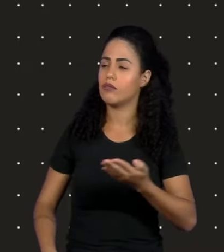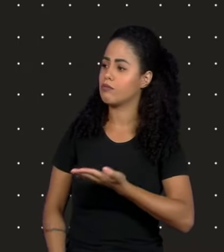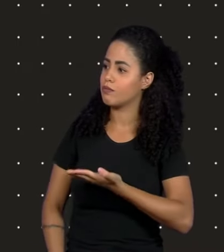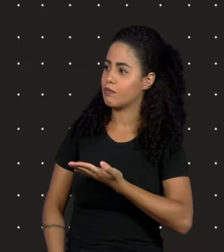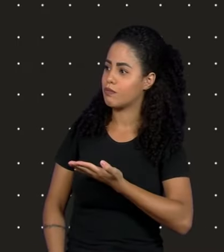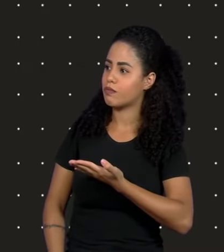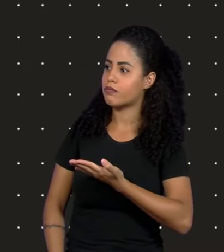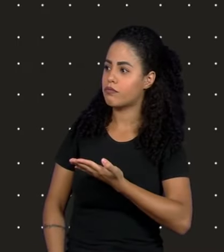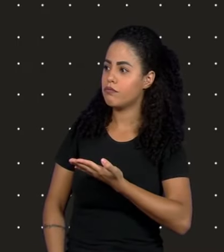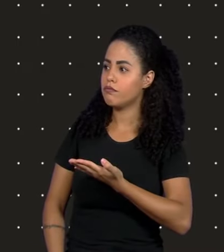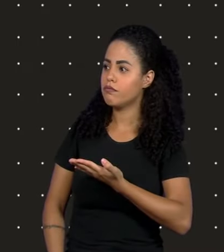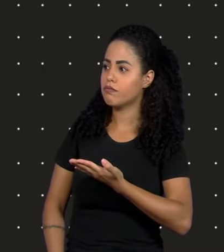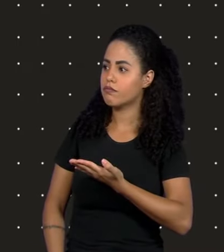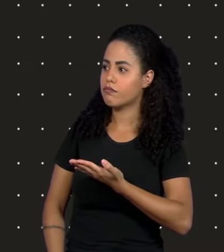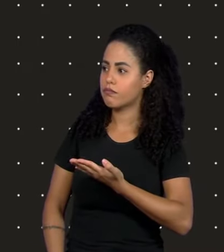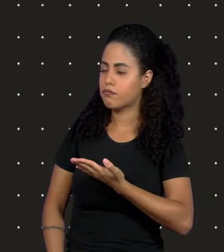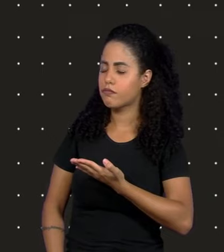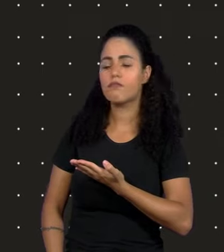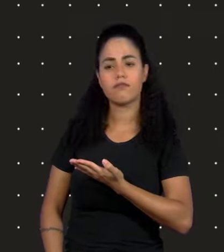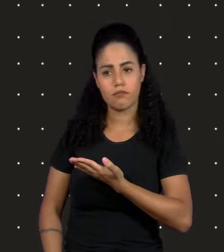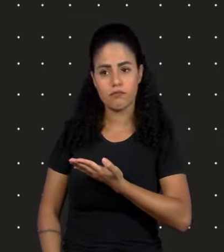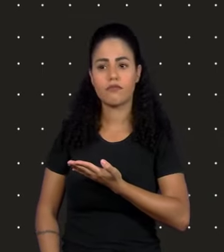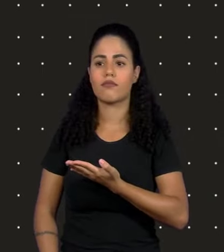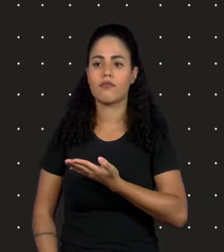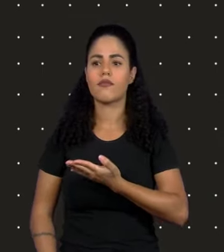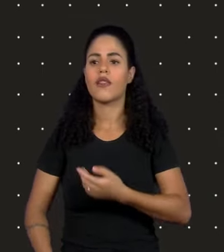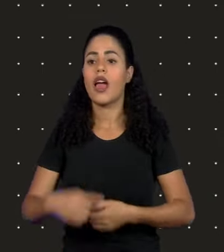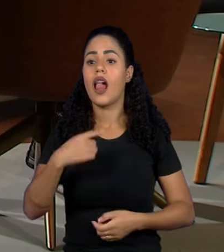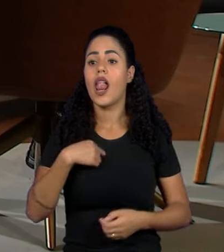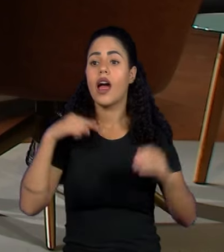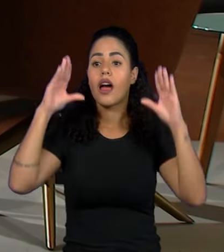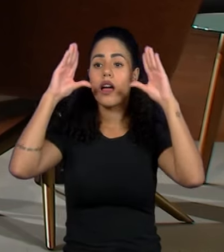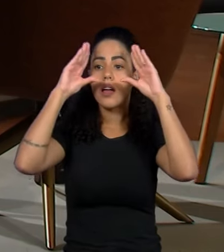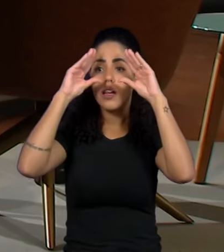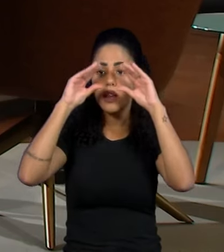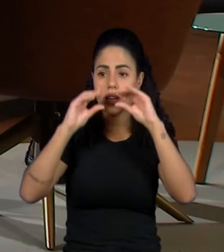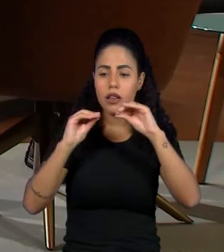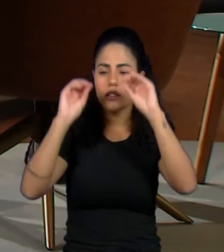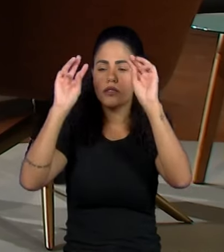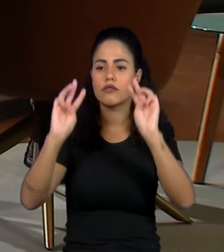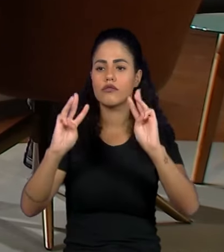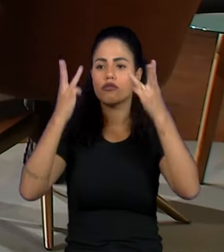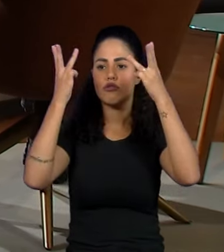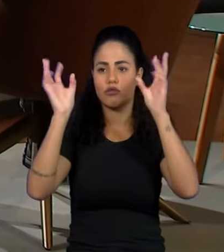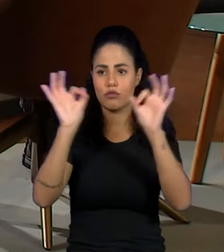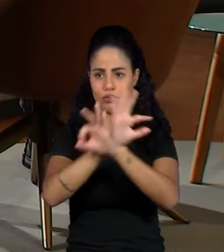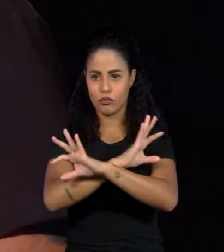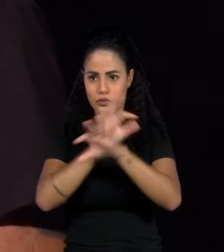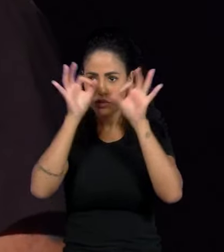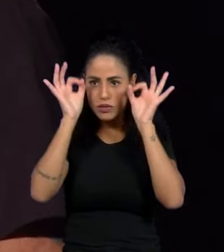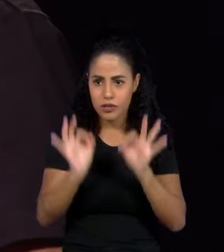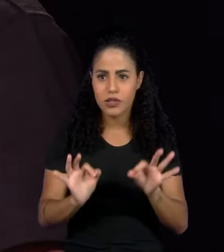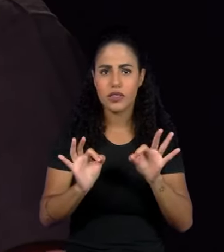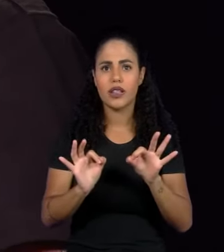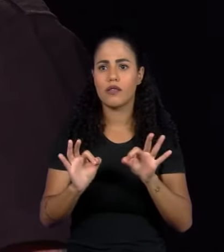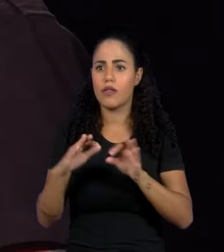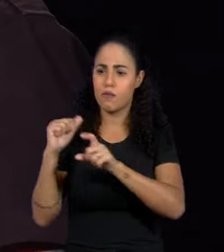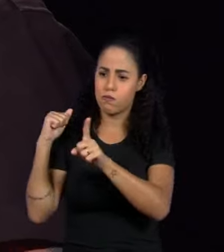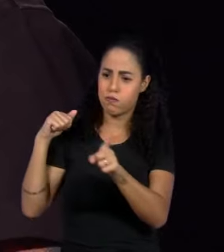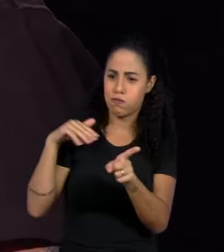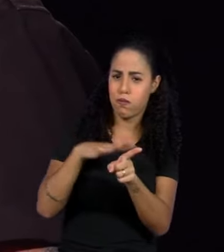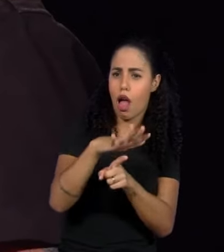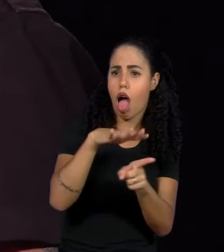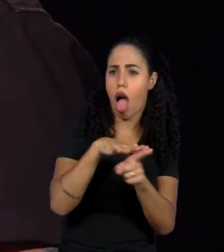do beisebol, né? Foi mais ou menos isso. Na noite, deu tudo certo, veio muito mais gente que a gente